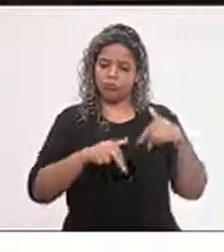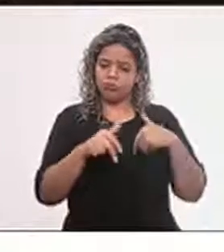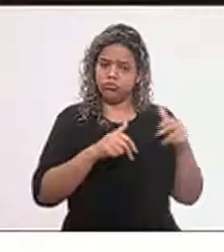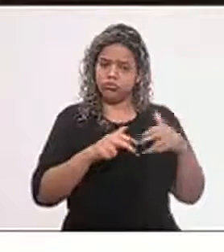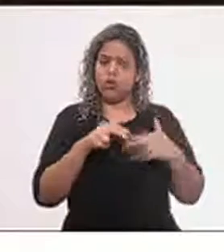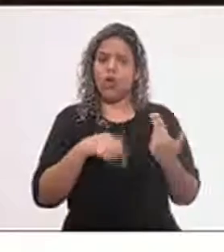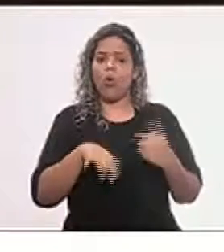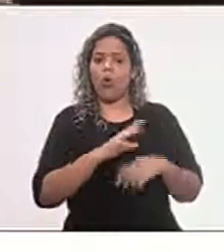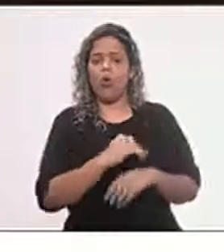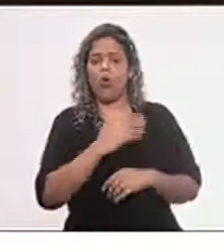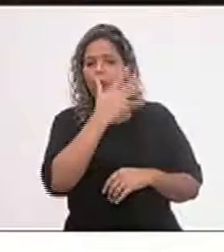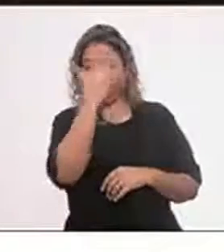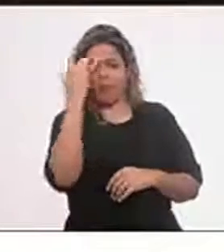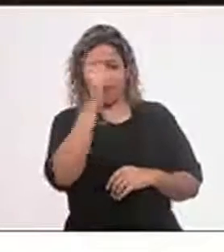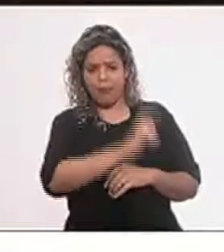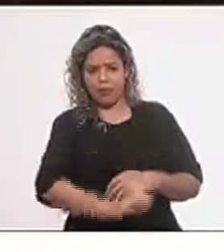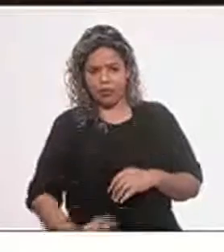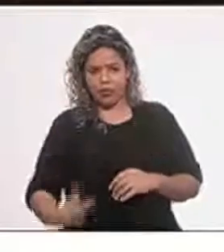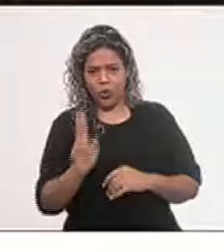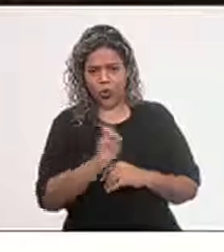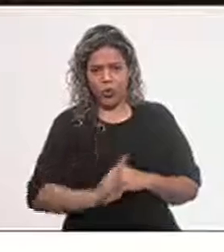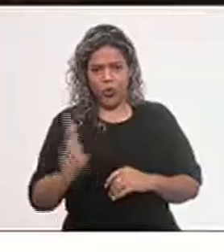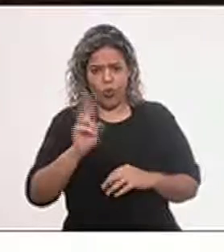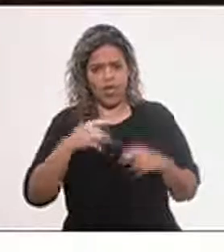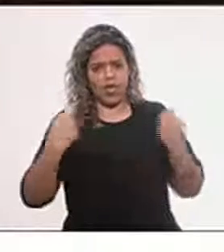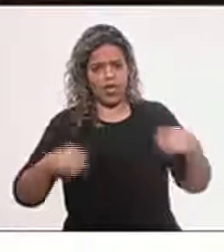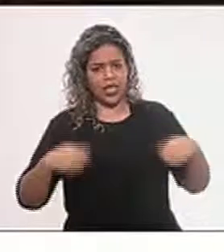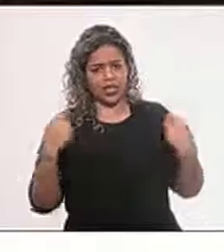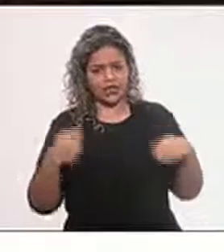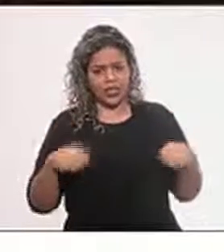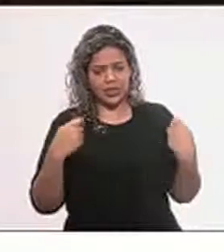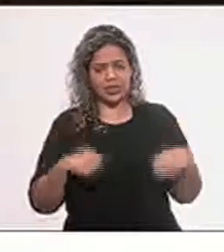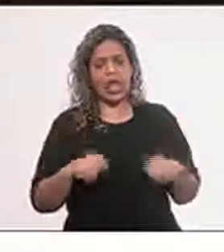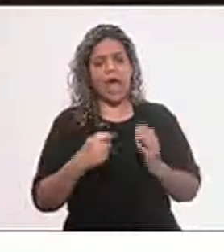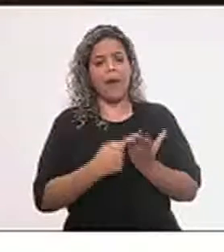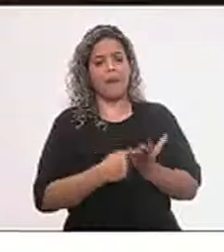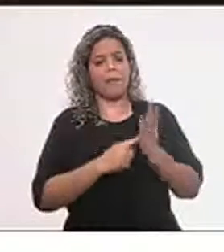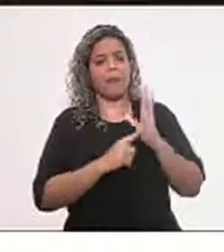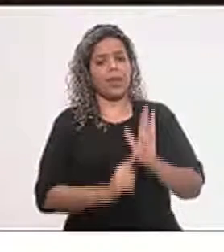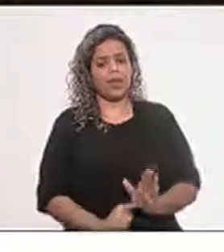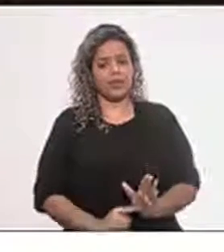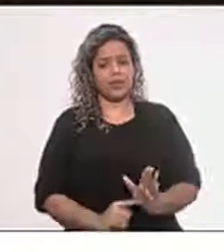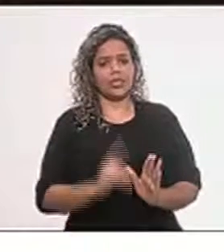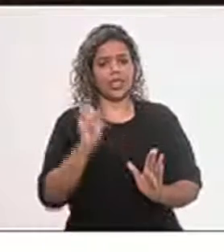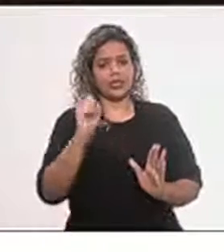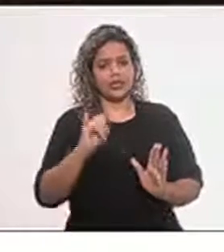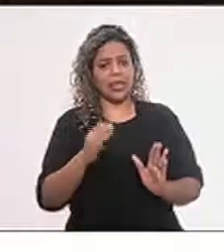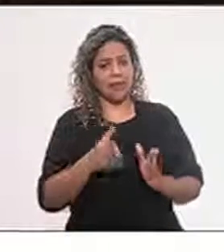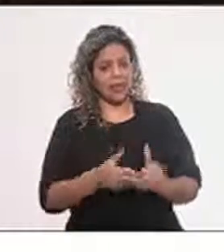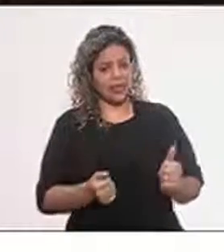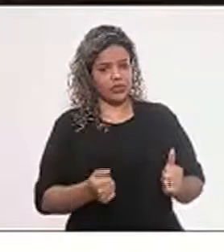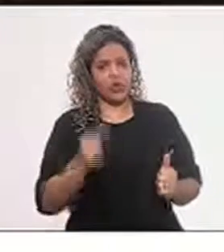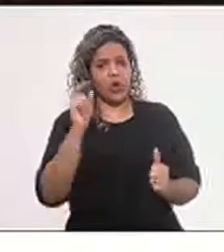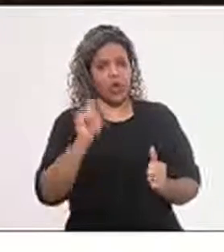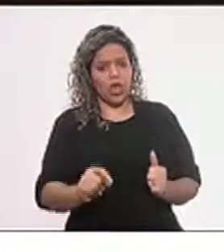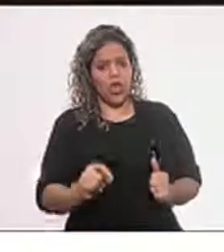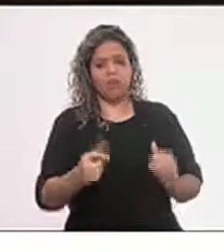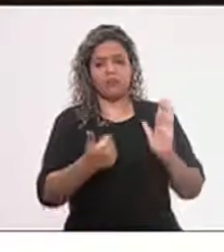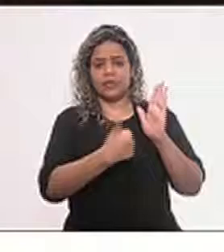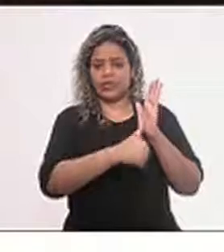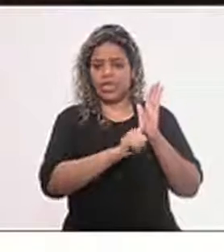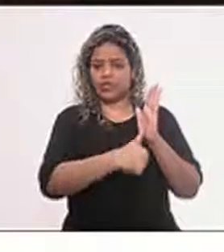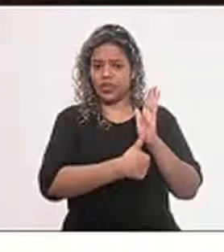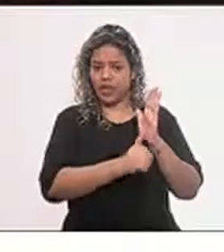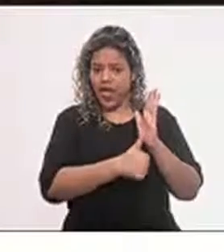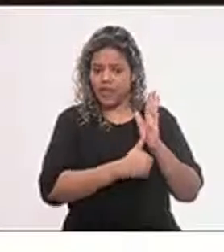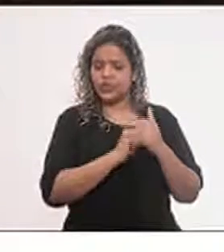transporte, o possuidor da arma necessitará apresentar, se lhe for pedido, apenas o documento